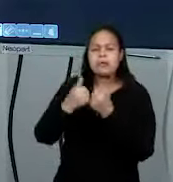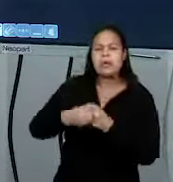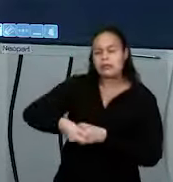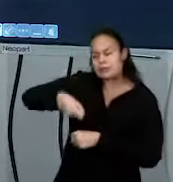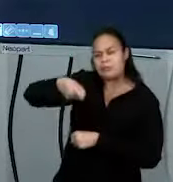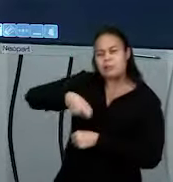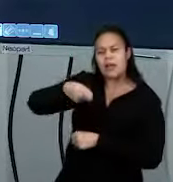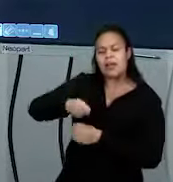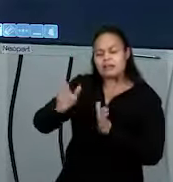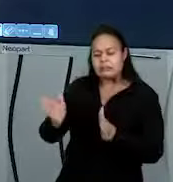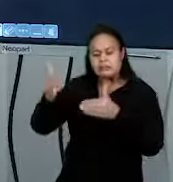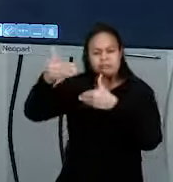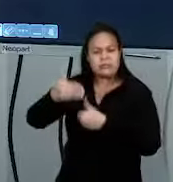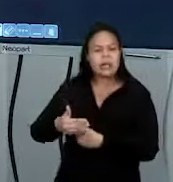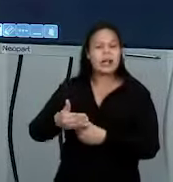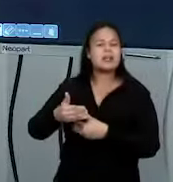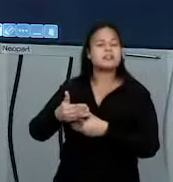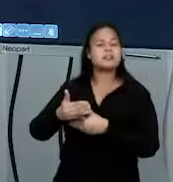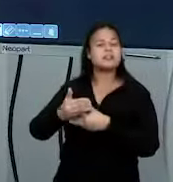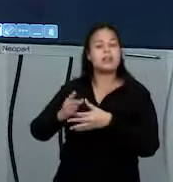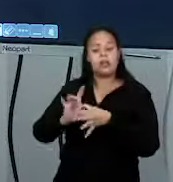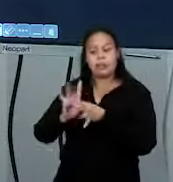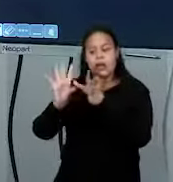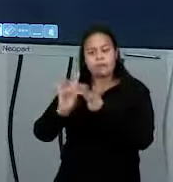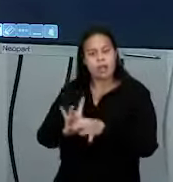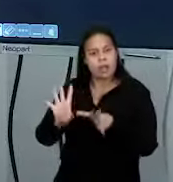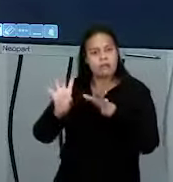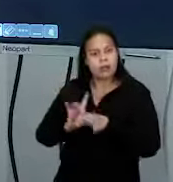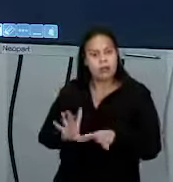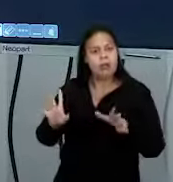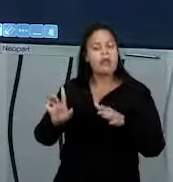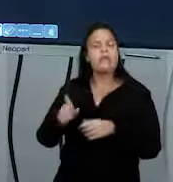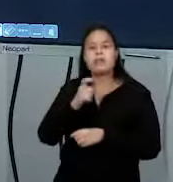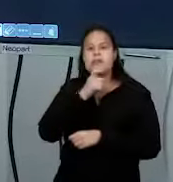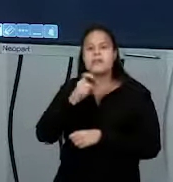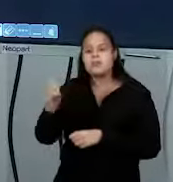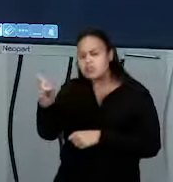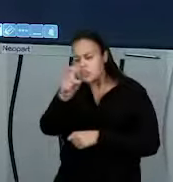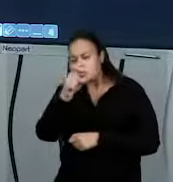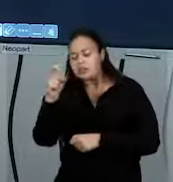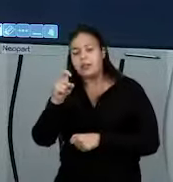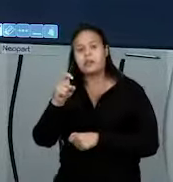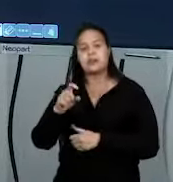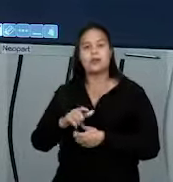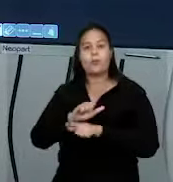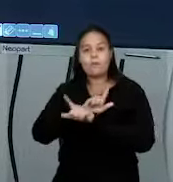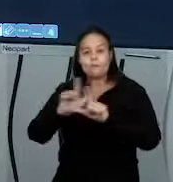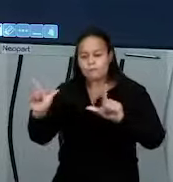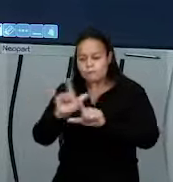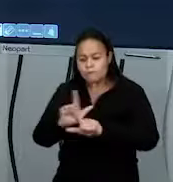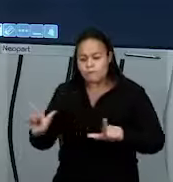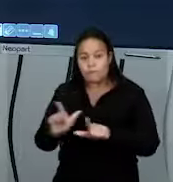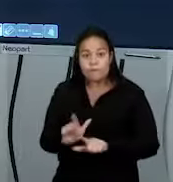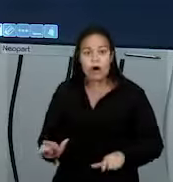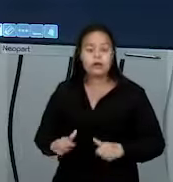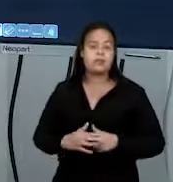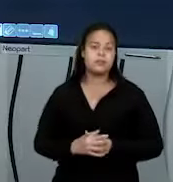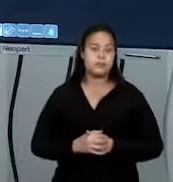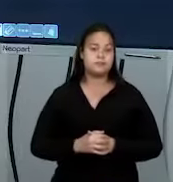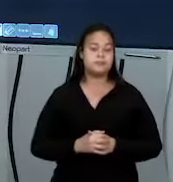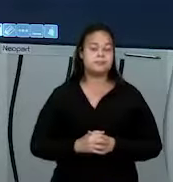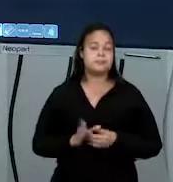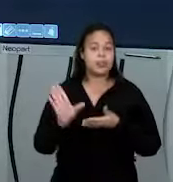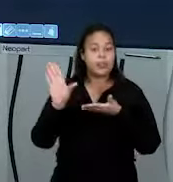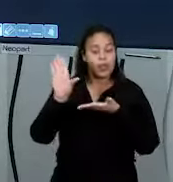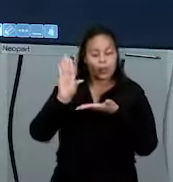plásticas, caixas, libere a corrente de convecção ali dentro. Reduza o uso